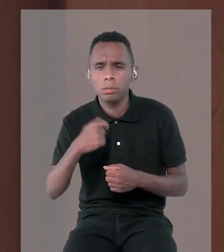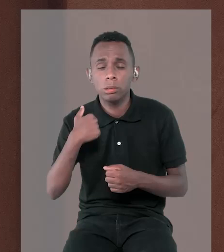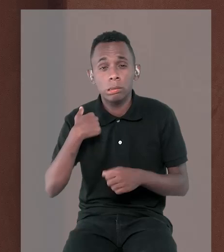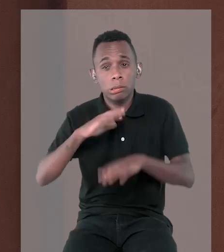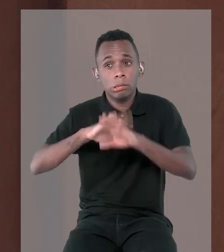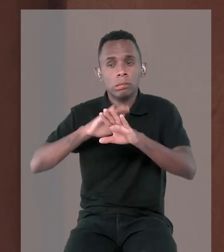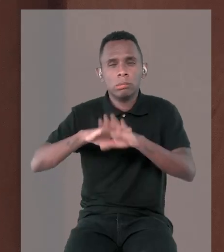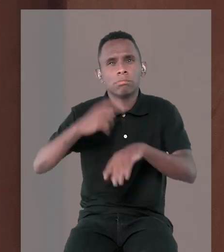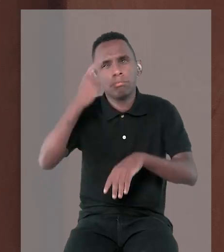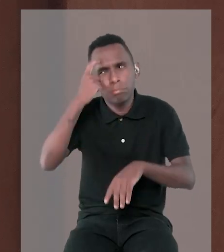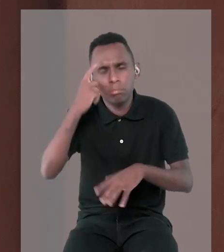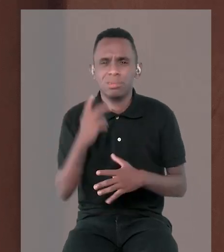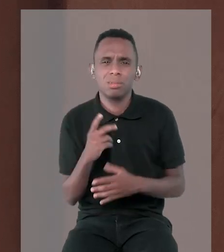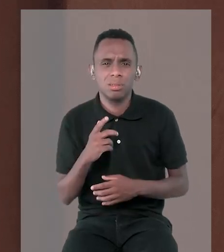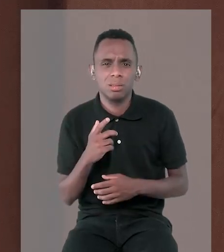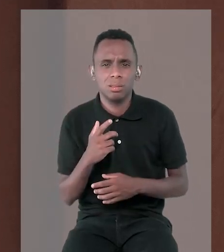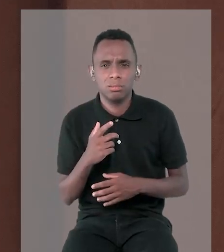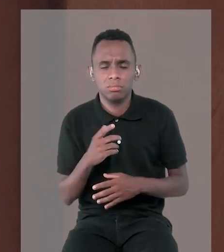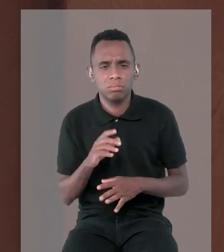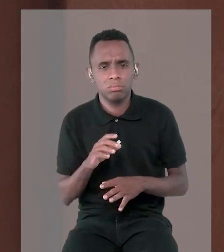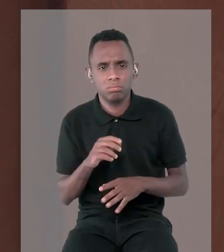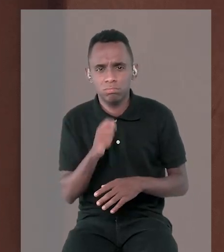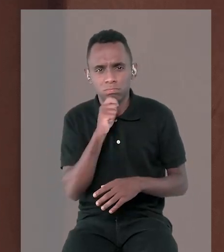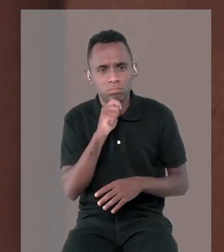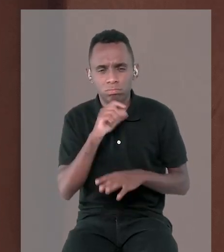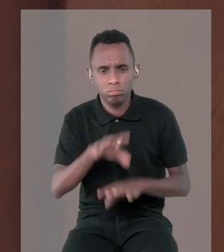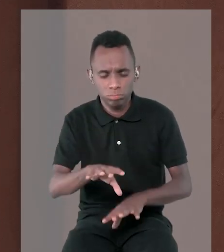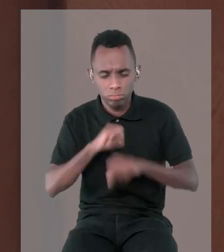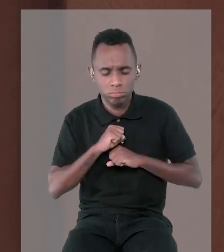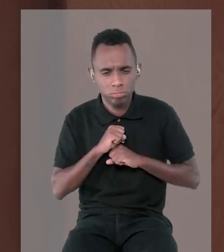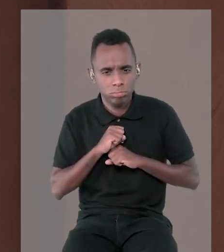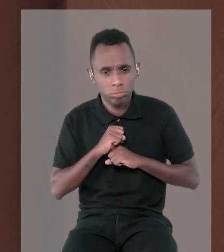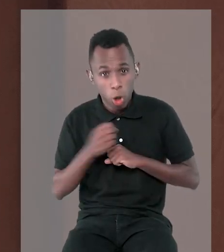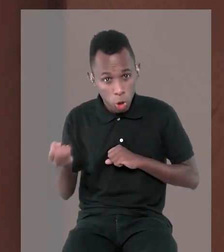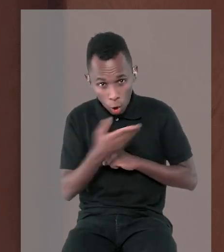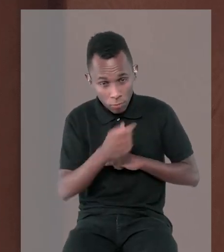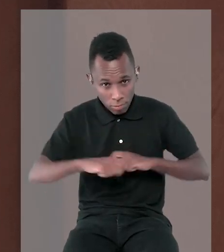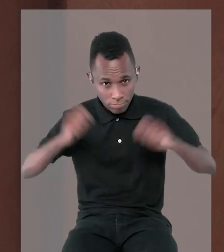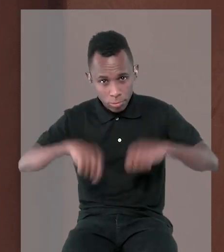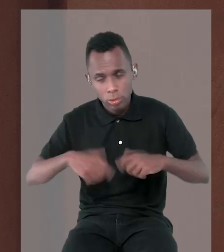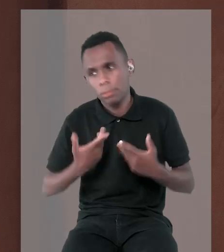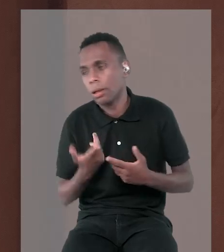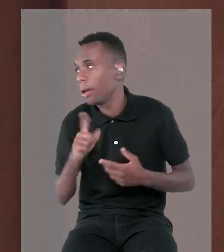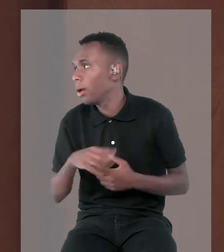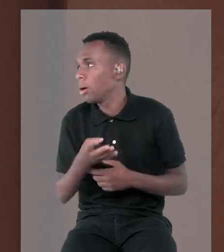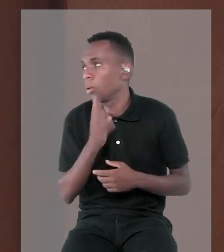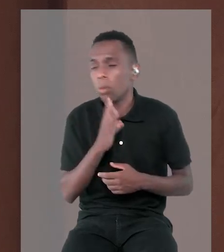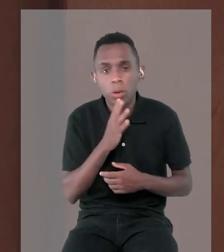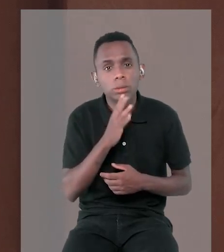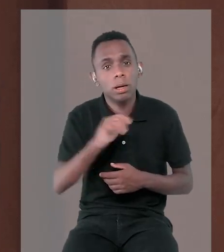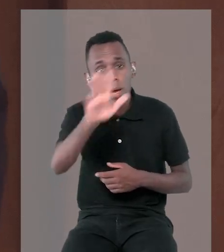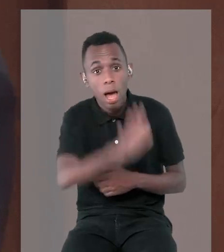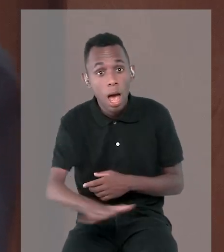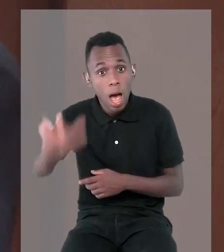que era uma visão assim, que não tinha incorporado essa nova vertente, que era conhecer a